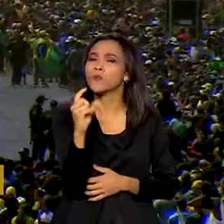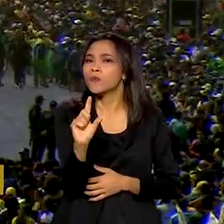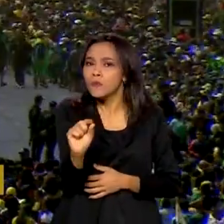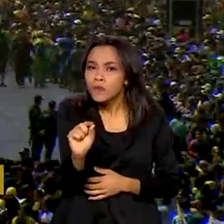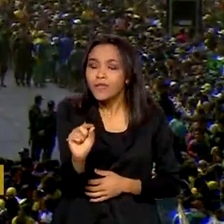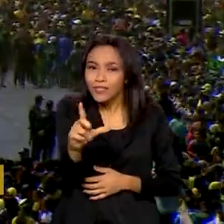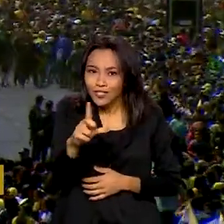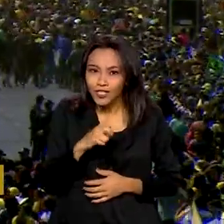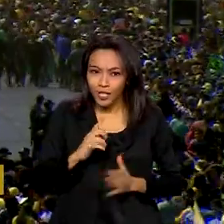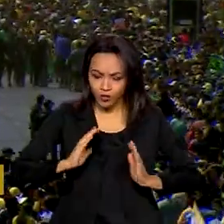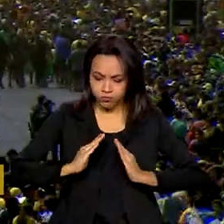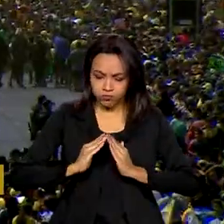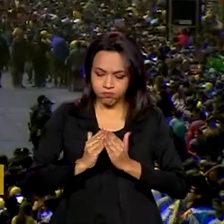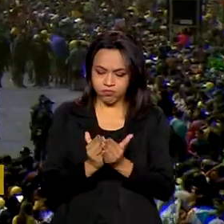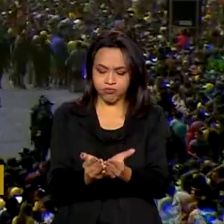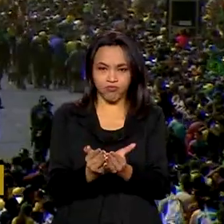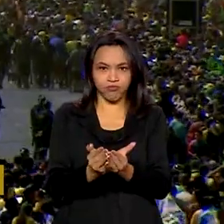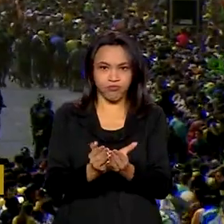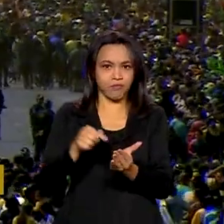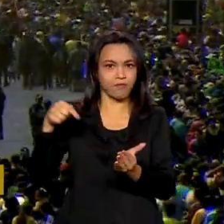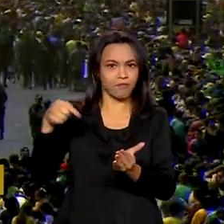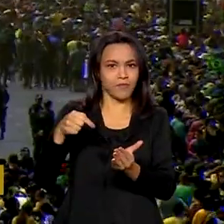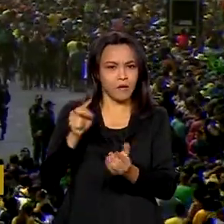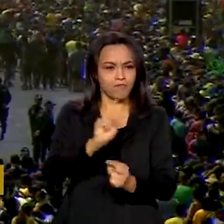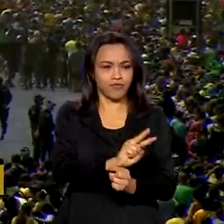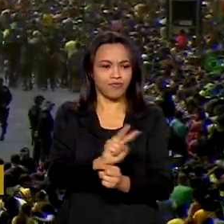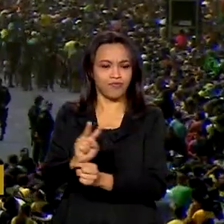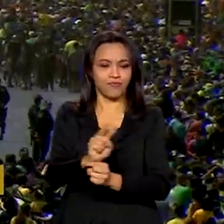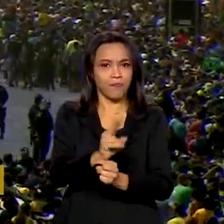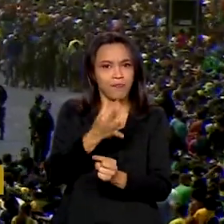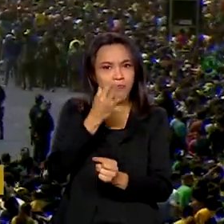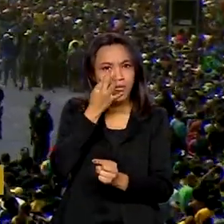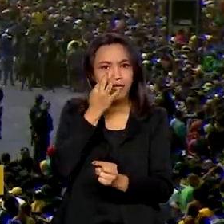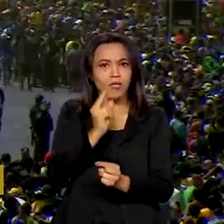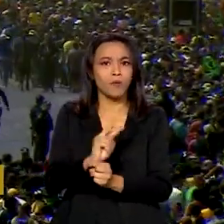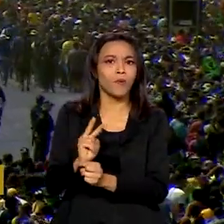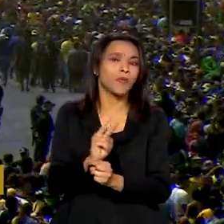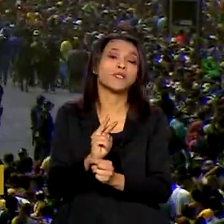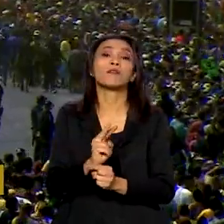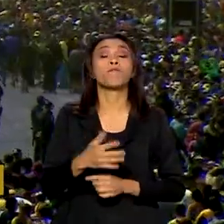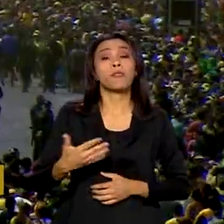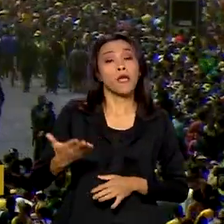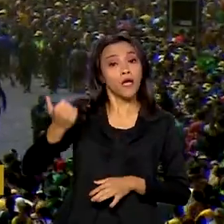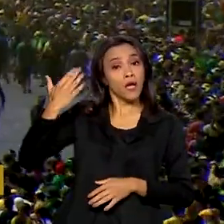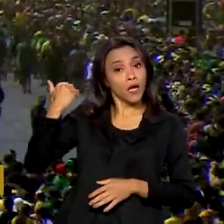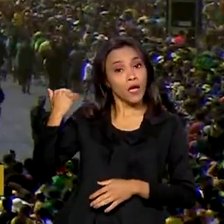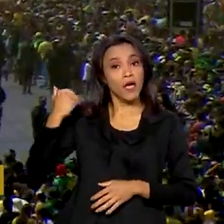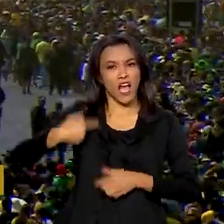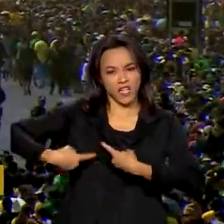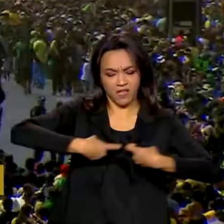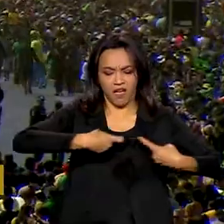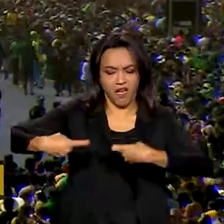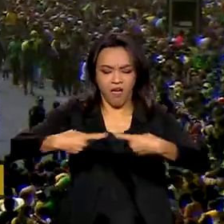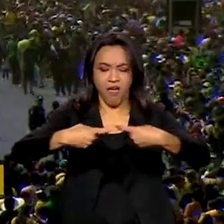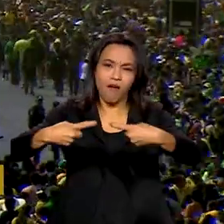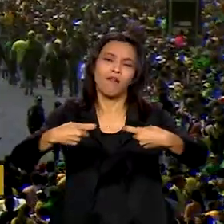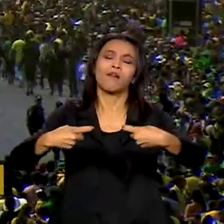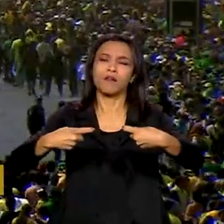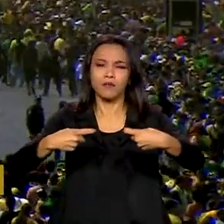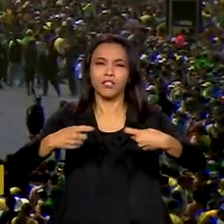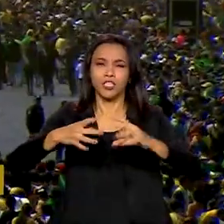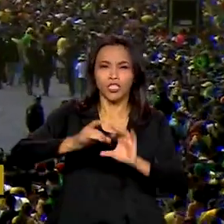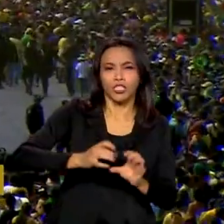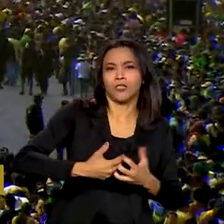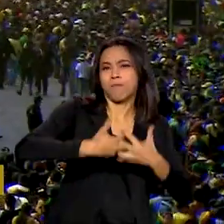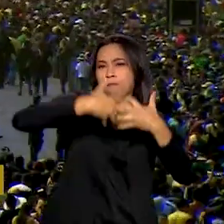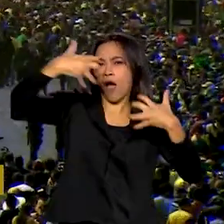uma esquadra forte, uma esquadra presente. Durante as guerras de independência, a Marinha participou com